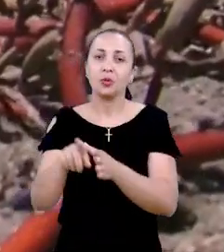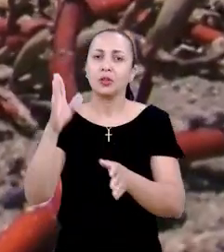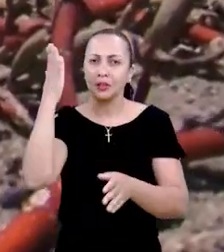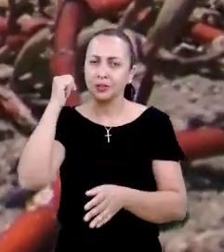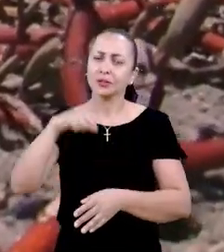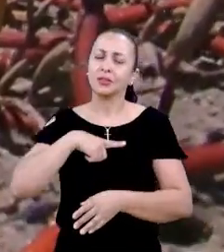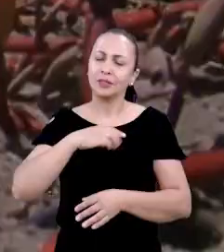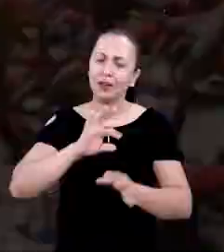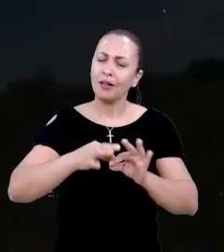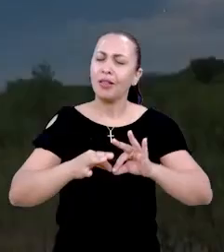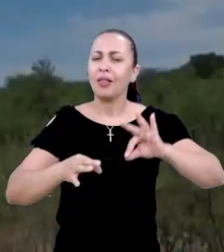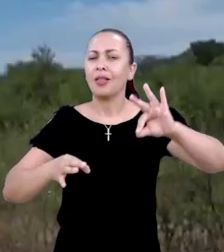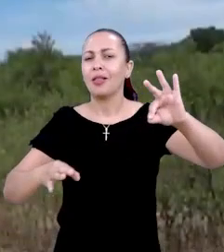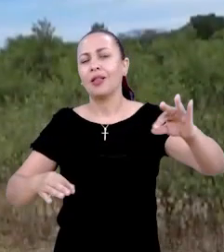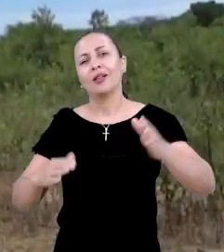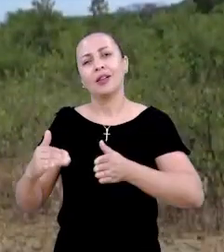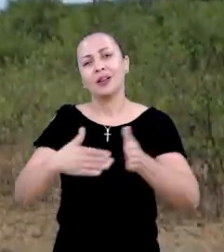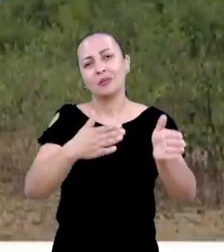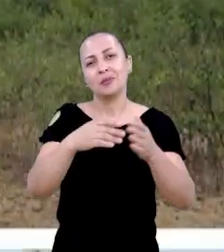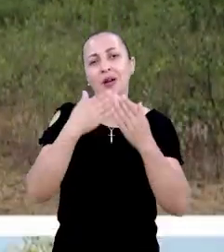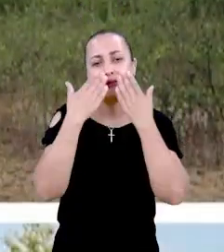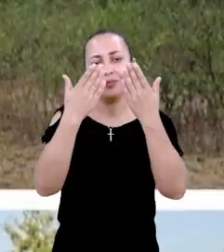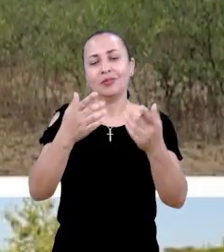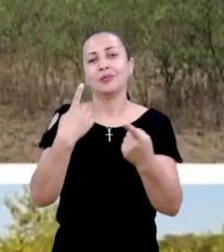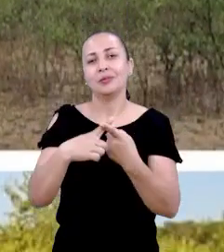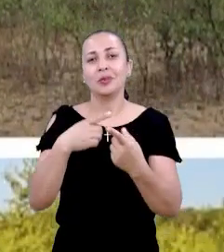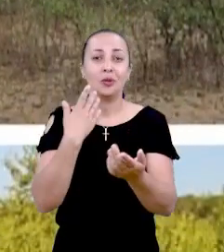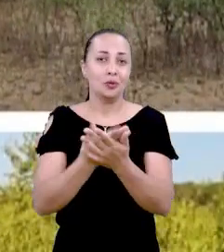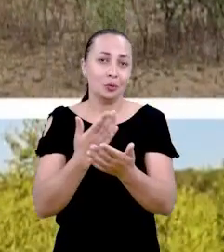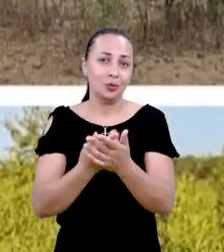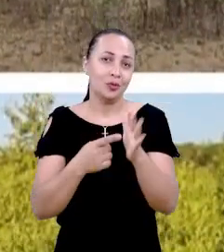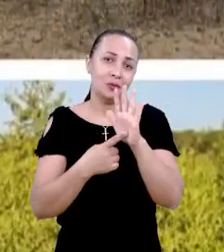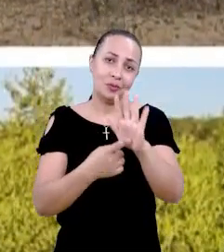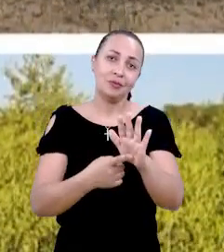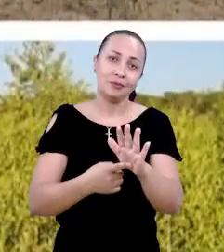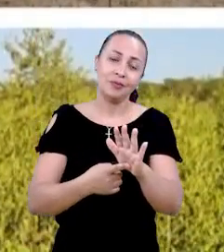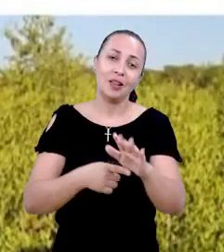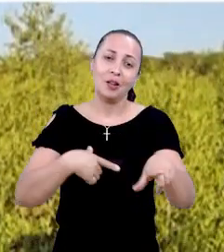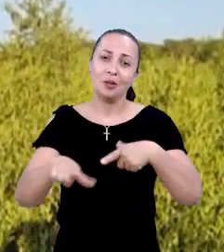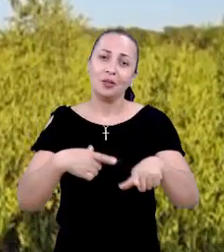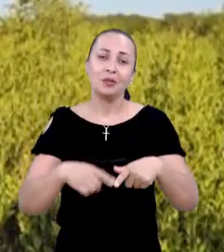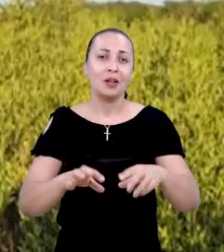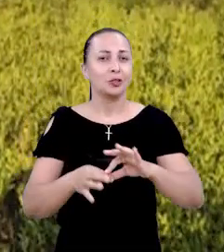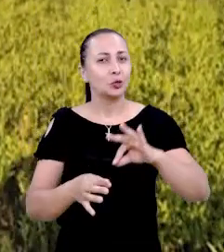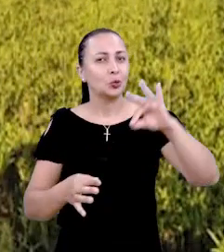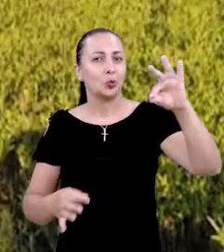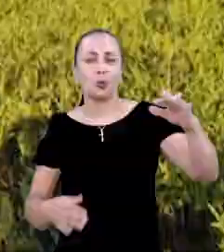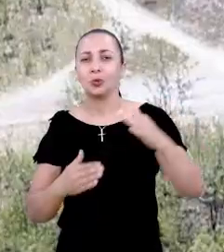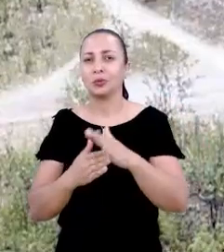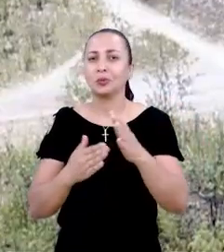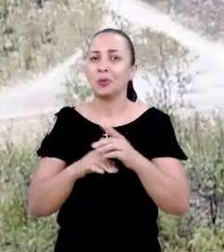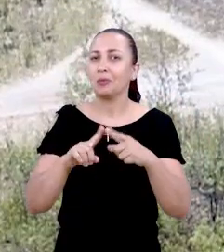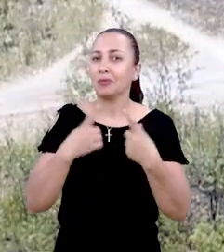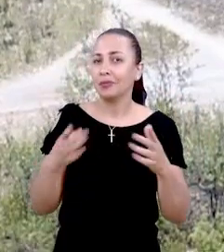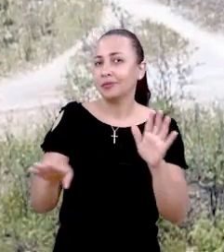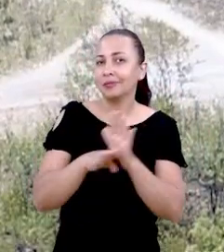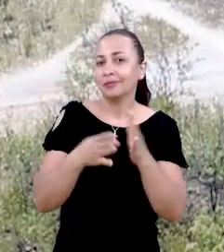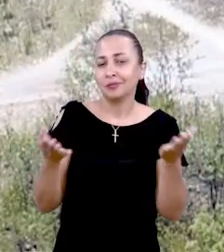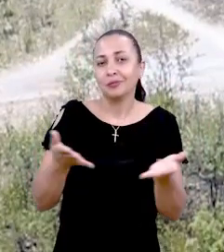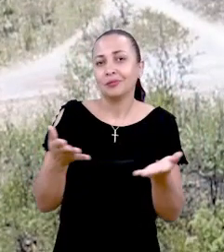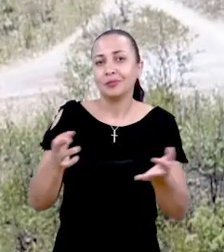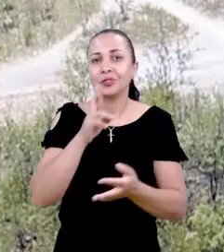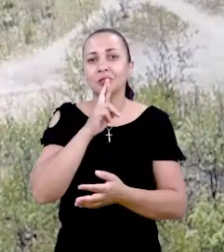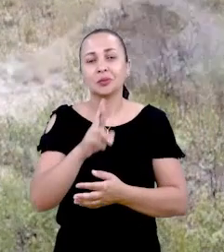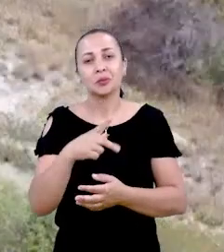longo caminho pela frente. Isso porque os estudos mostram que a recuperação de manguezais é um trabalho de longo prazo. Mas, até agora,